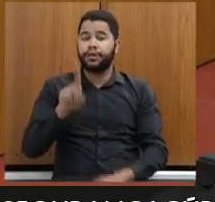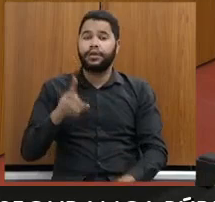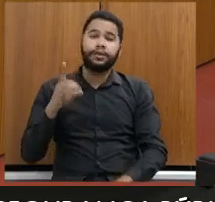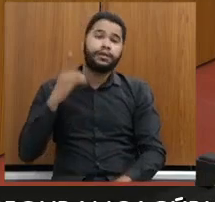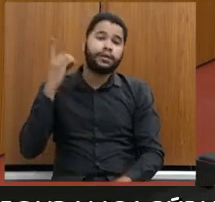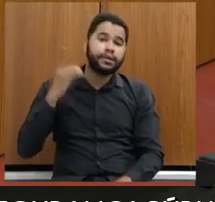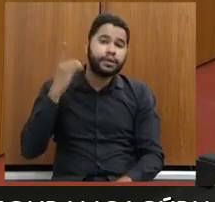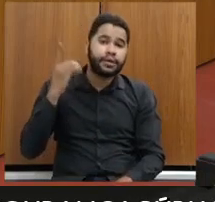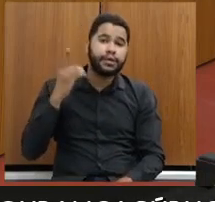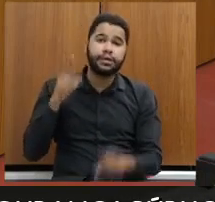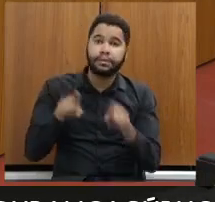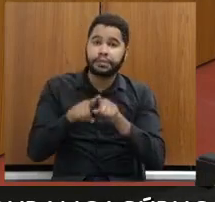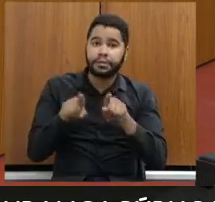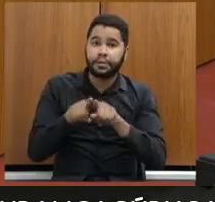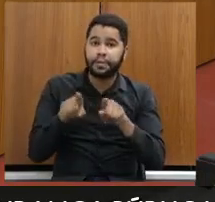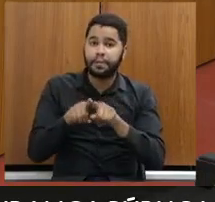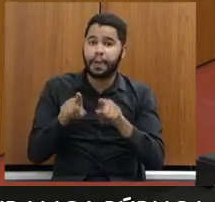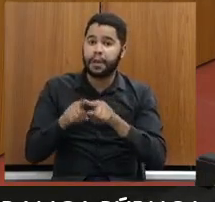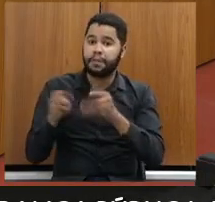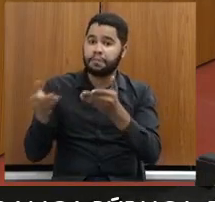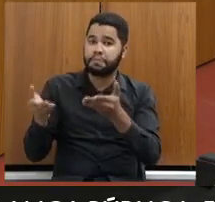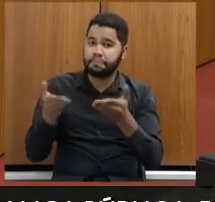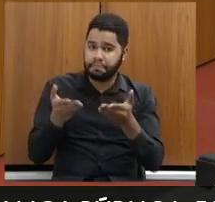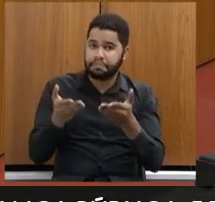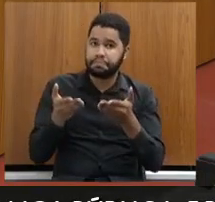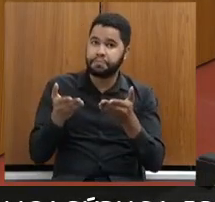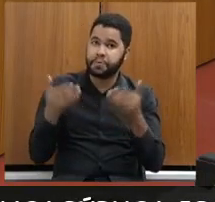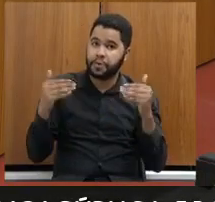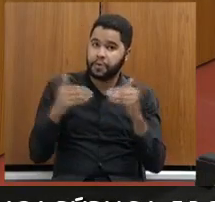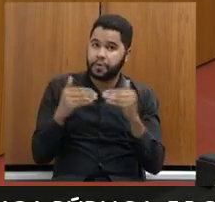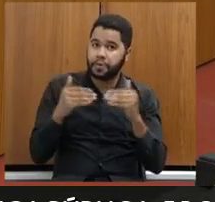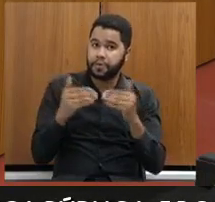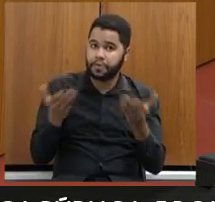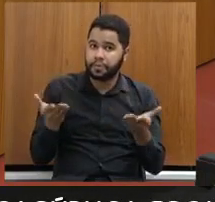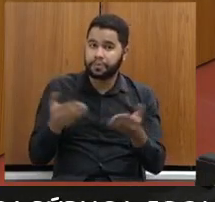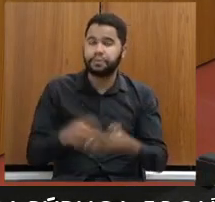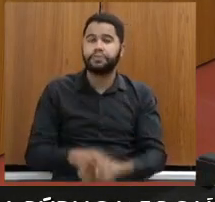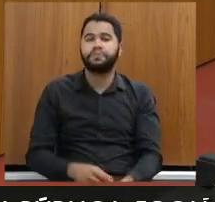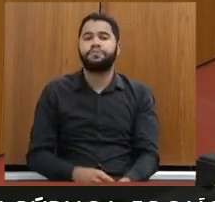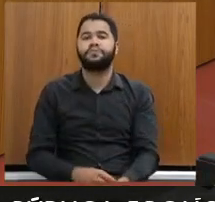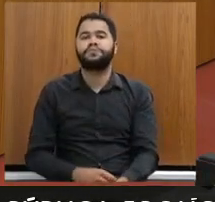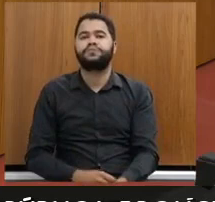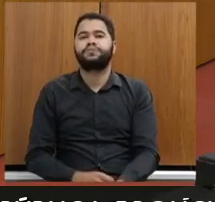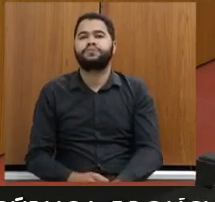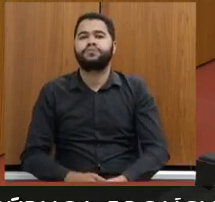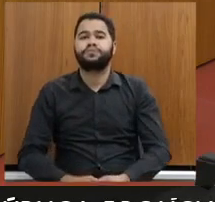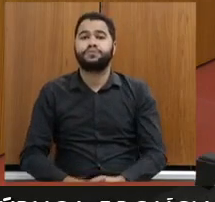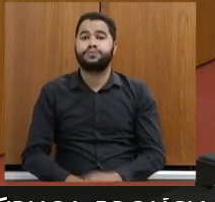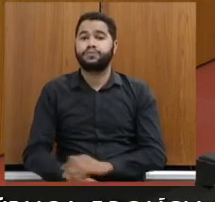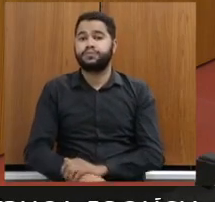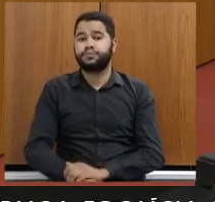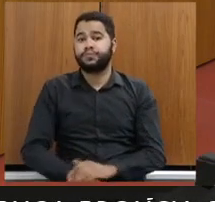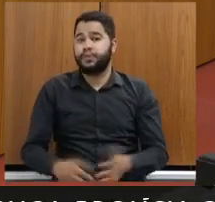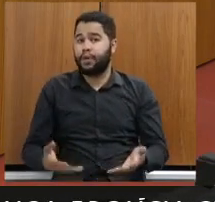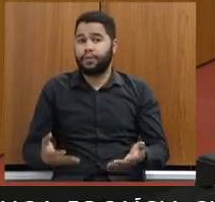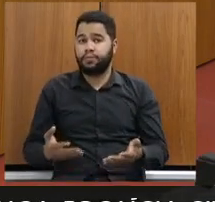Gustavo Santana também assim concordam e na ausência dos parlamentares passam a palavra a deputada